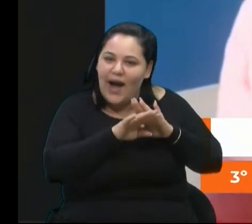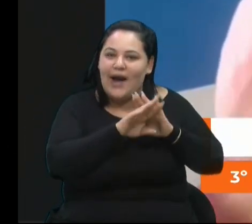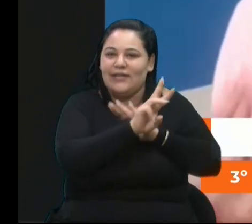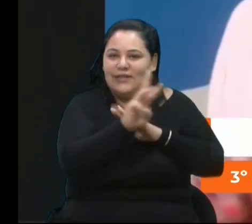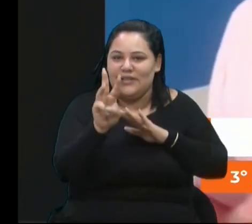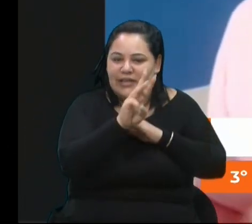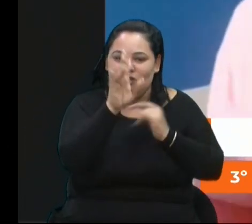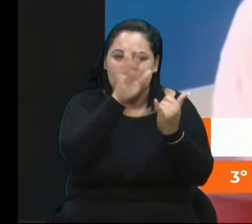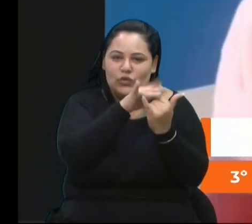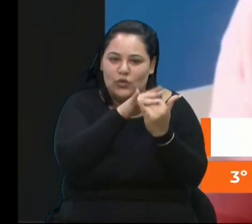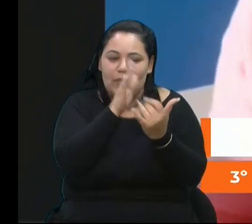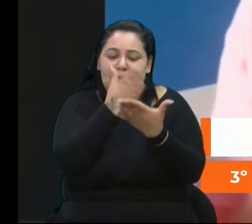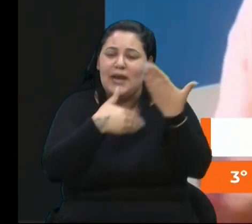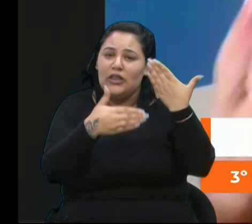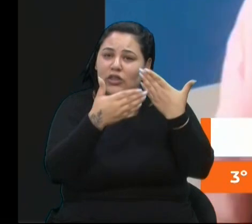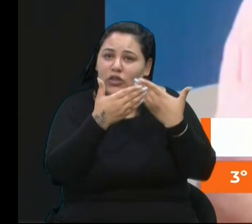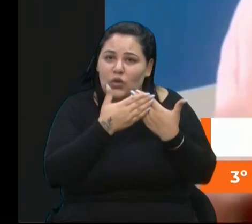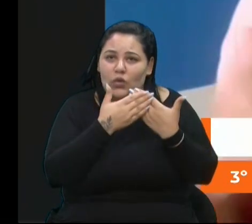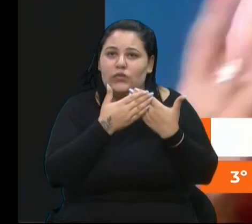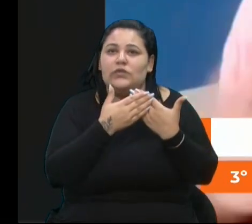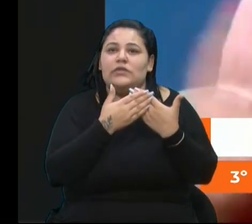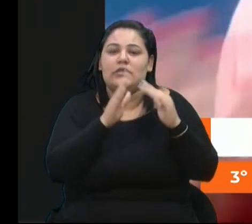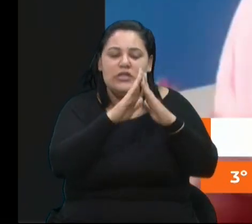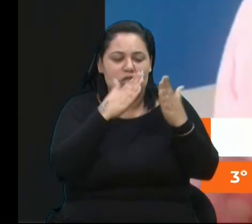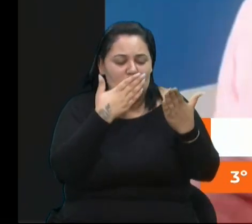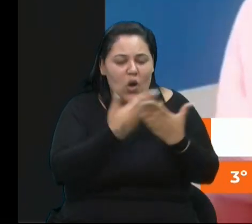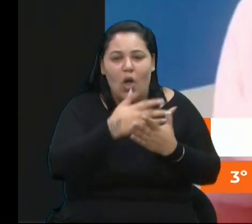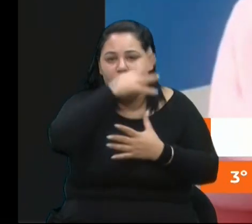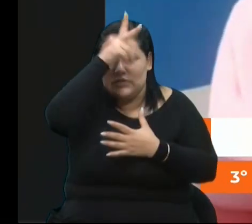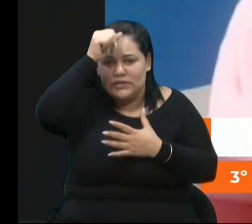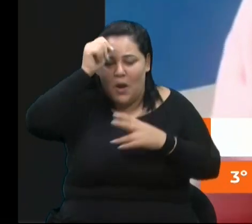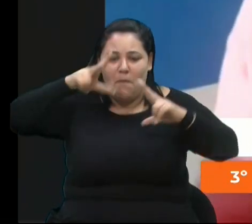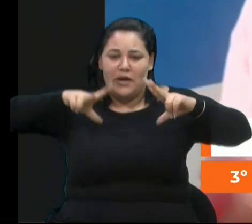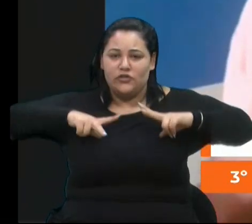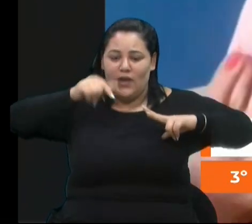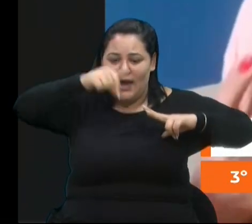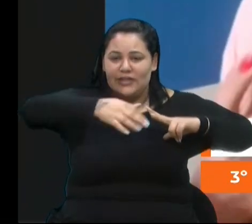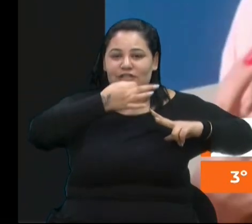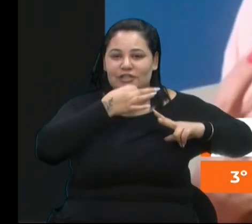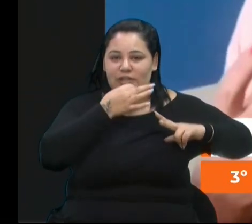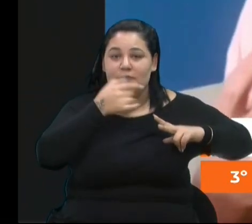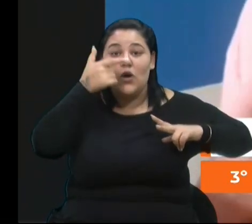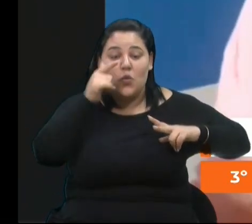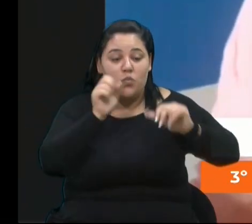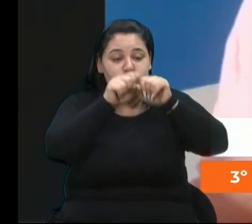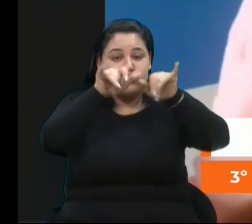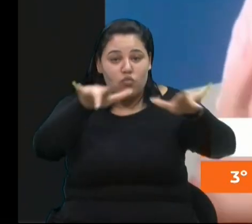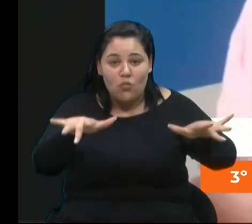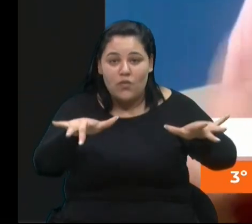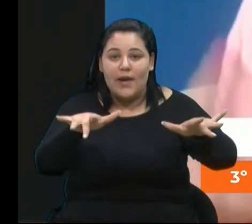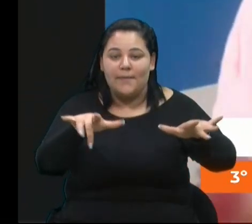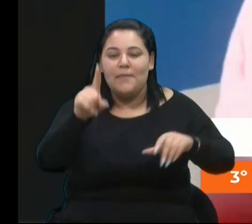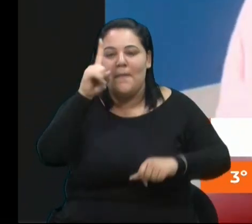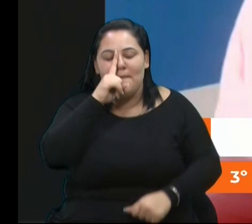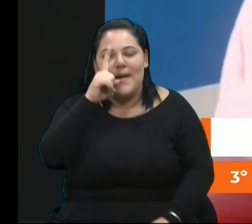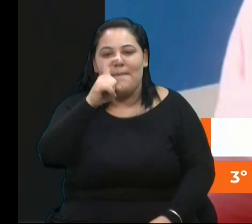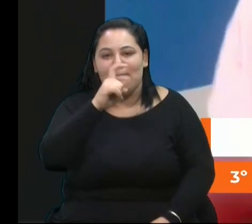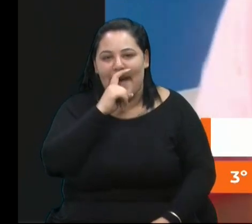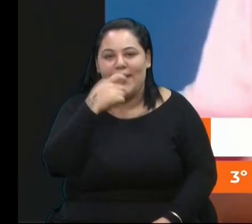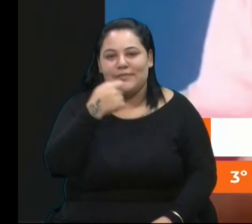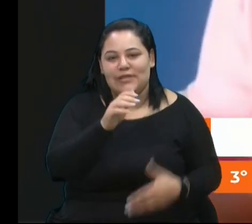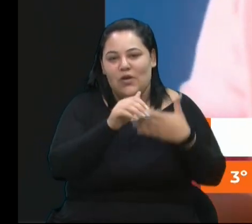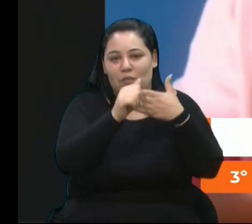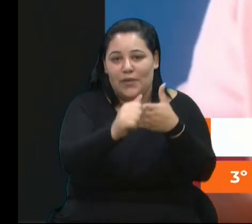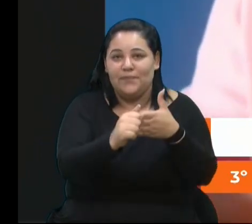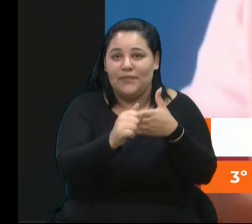para todas as escolas municipais, estaduais, particulares de Caxias, para que possam compartilhar para as mães, para os pais que estão